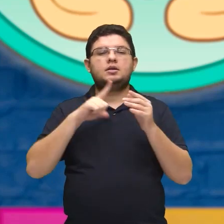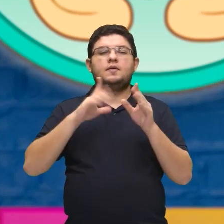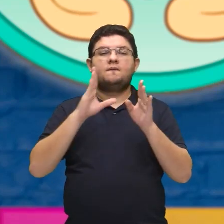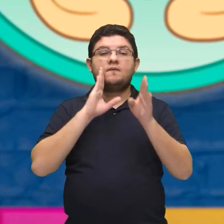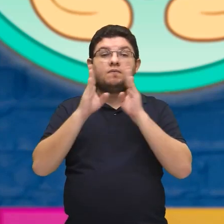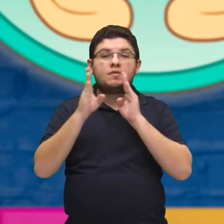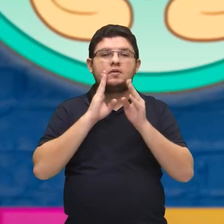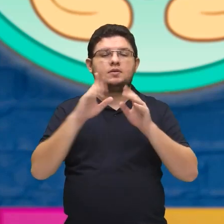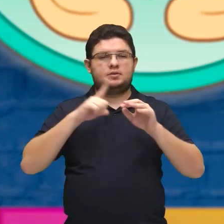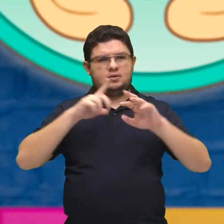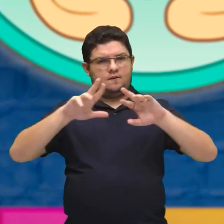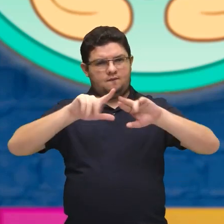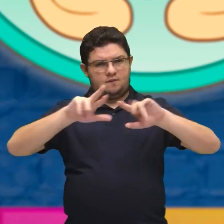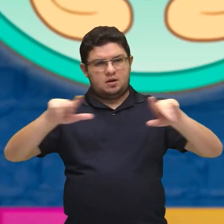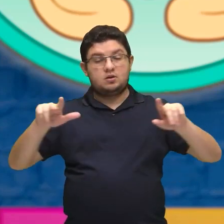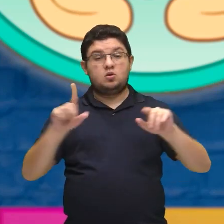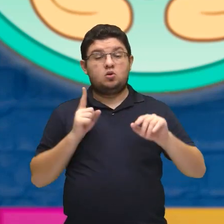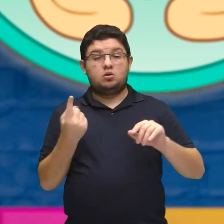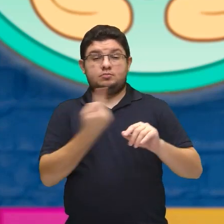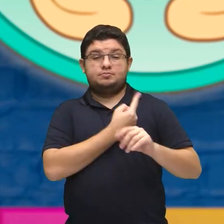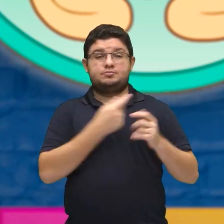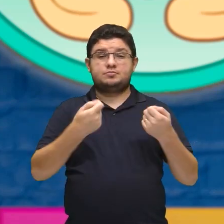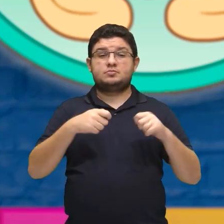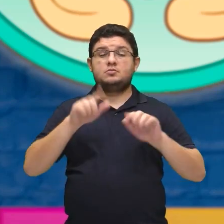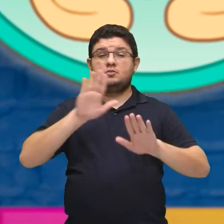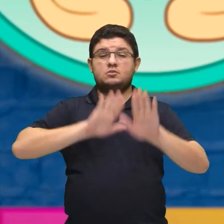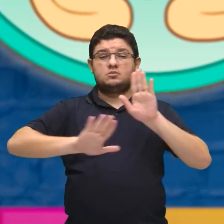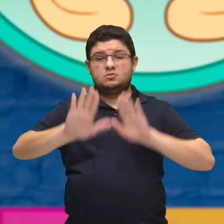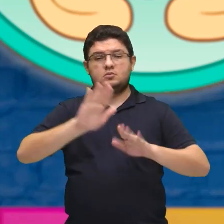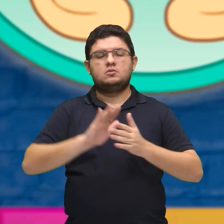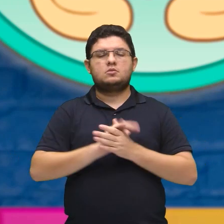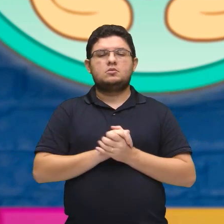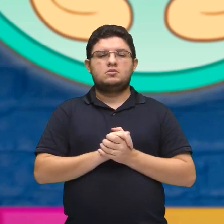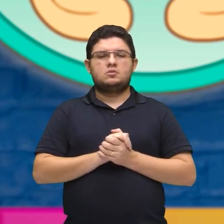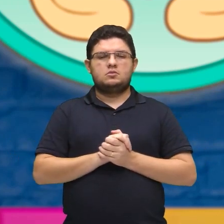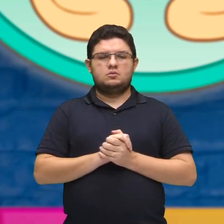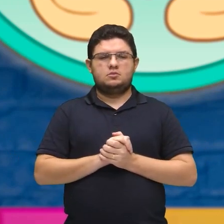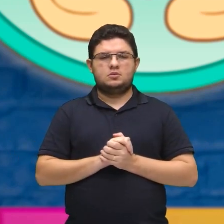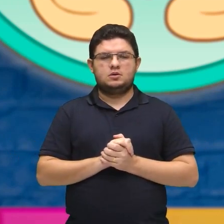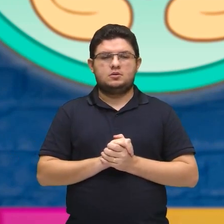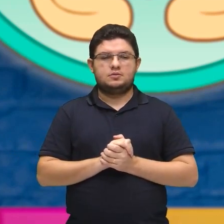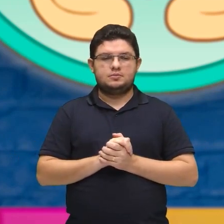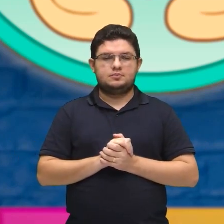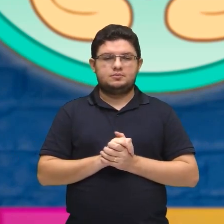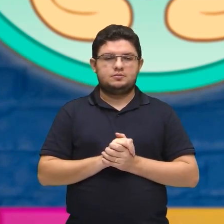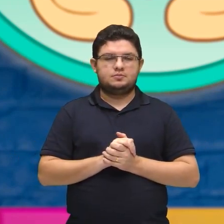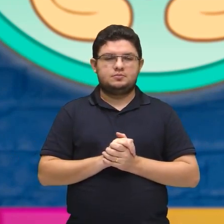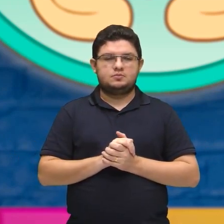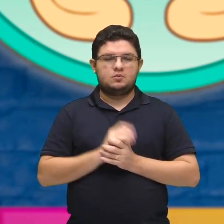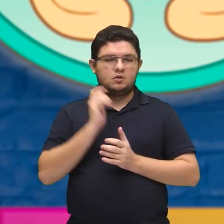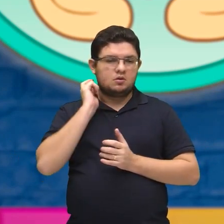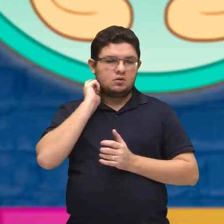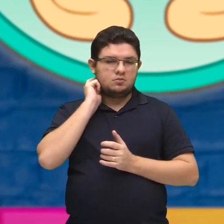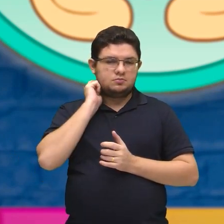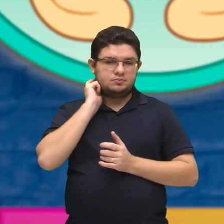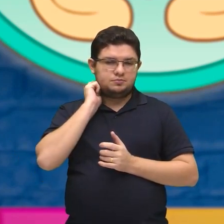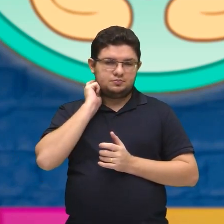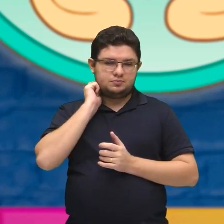precisa ter esse cuidado, tá bom? Então vamos lá. Quais são as consequências desse